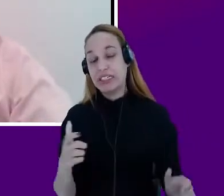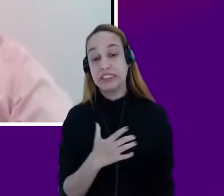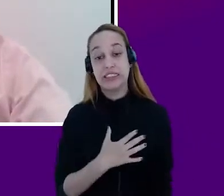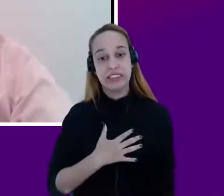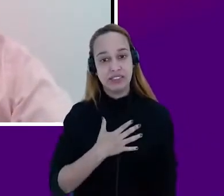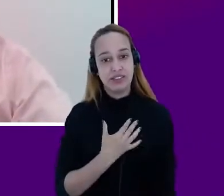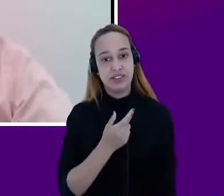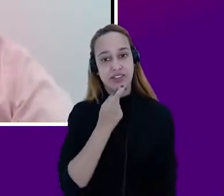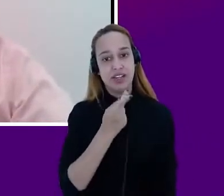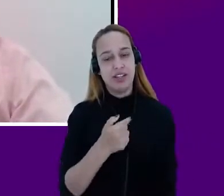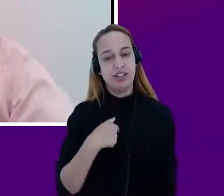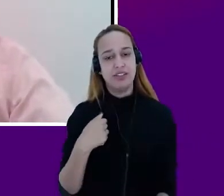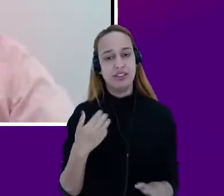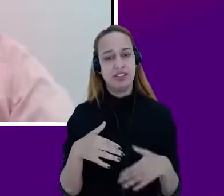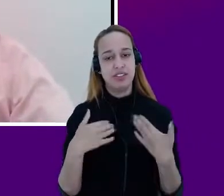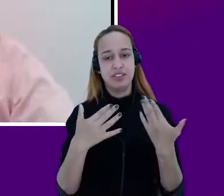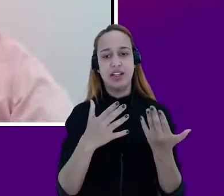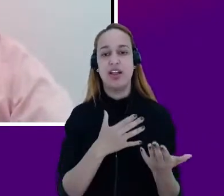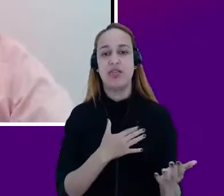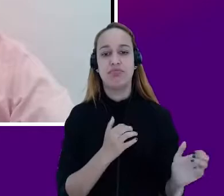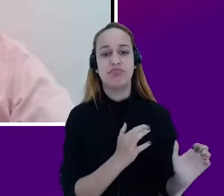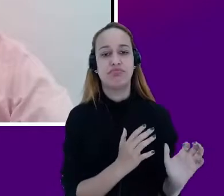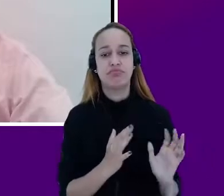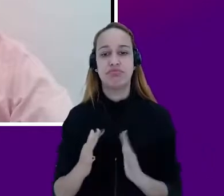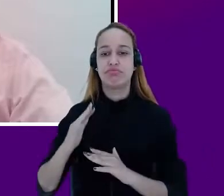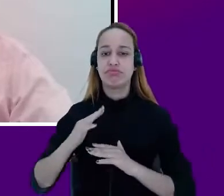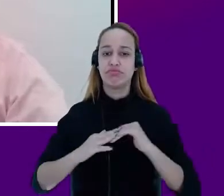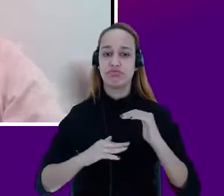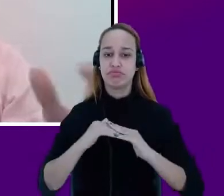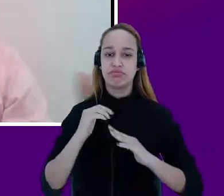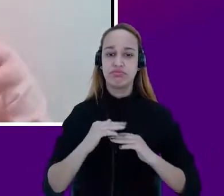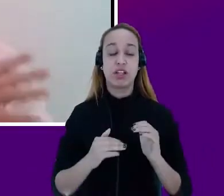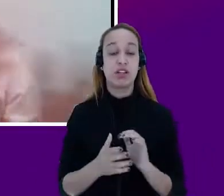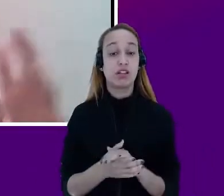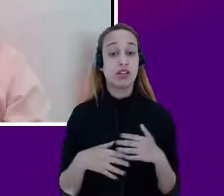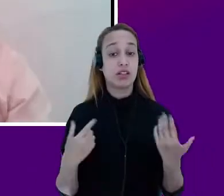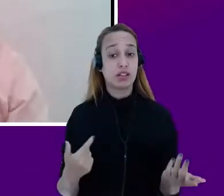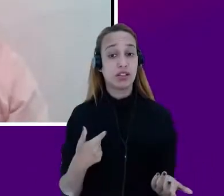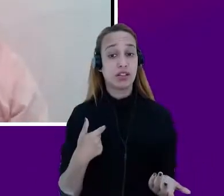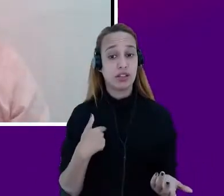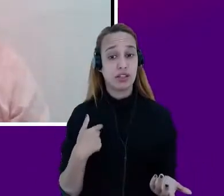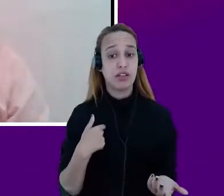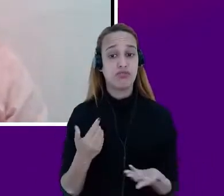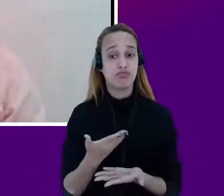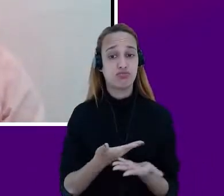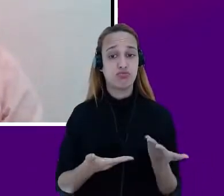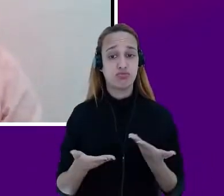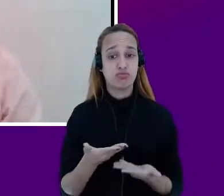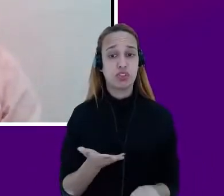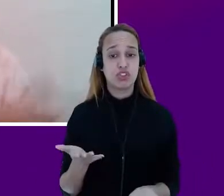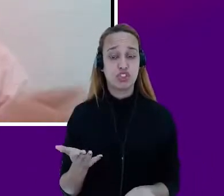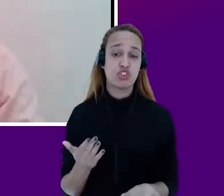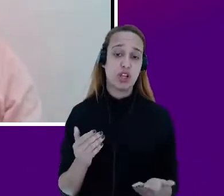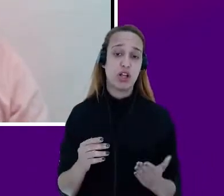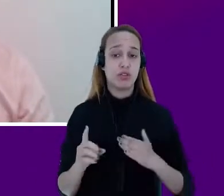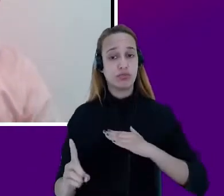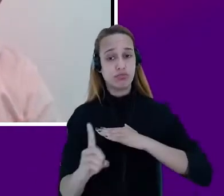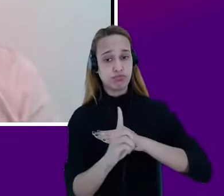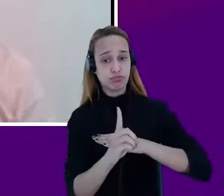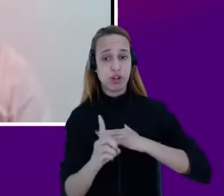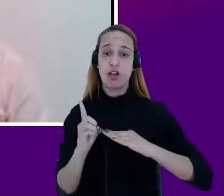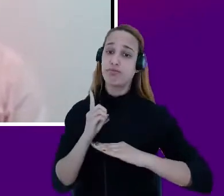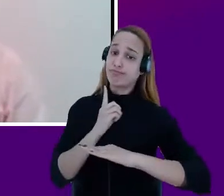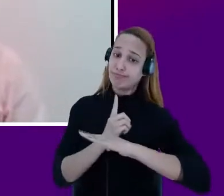desenvolvi praticamente toda a minha carreira, e eu já participei de alguns lados do balcão, né? Então, já fui